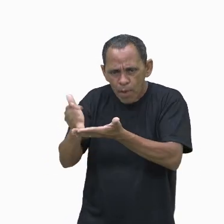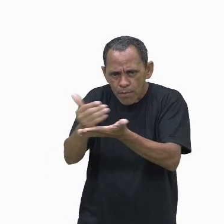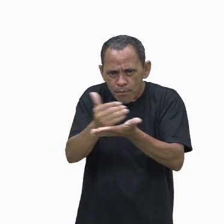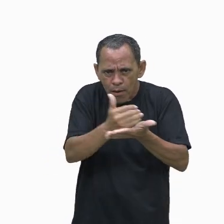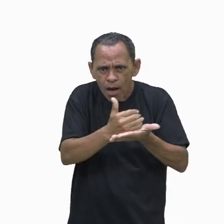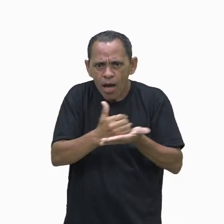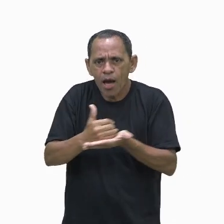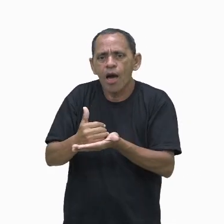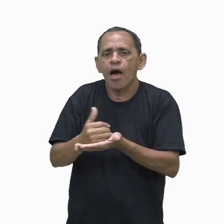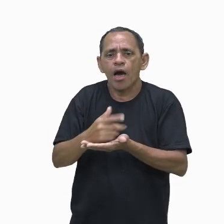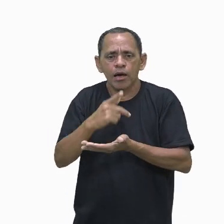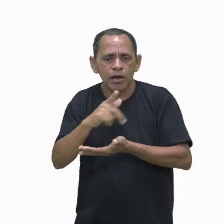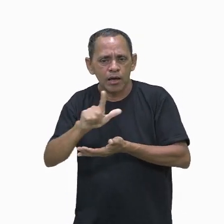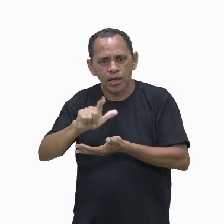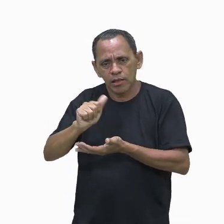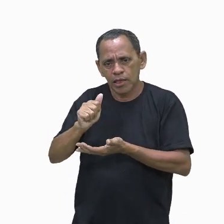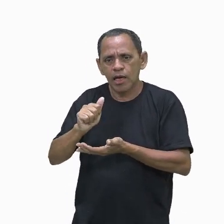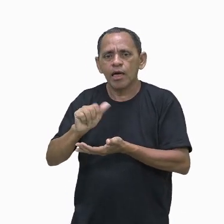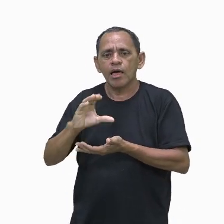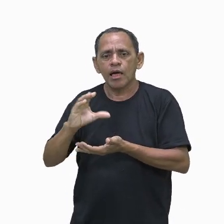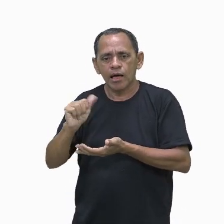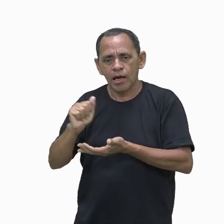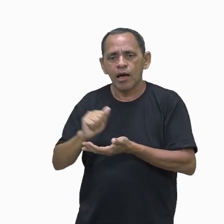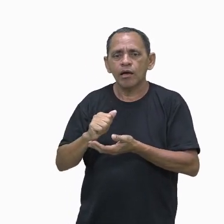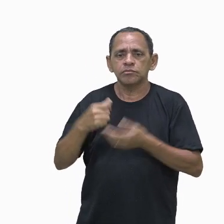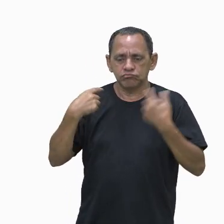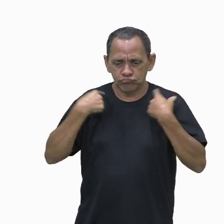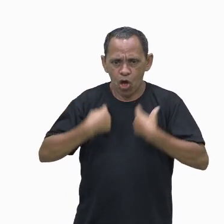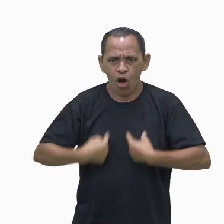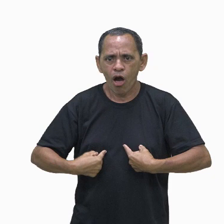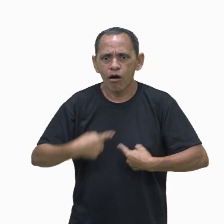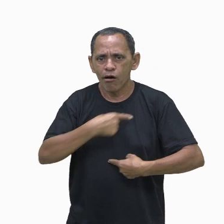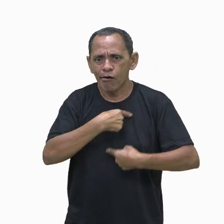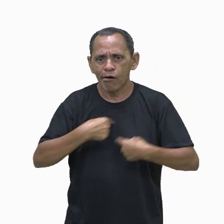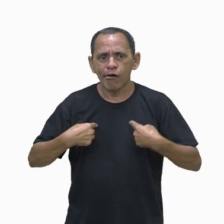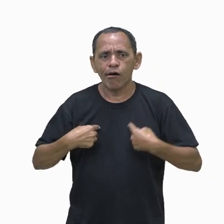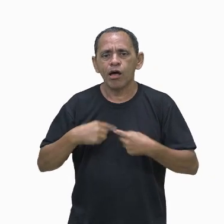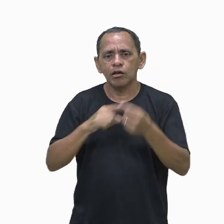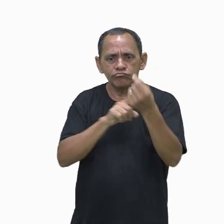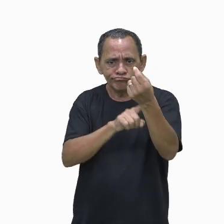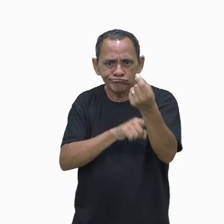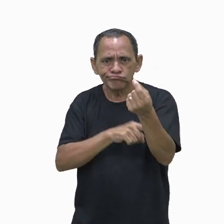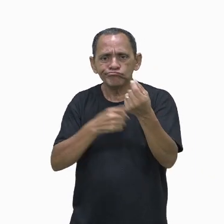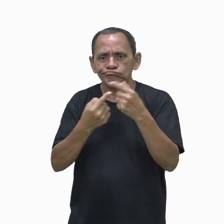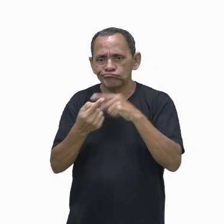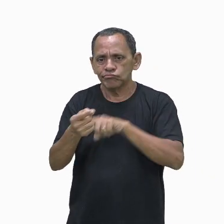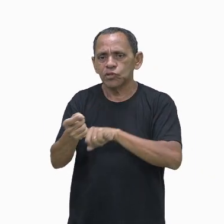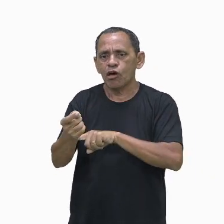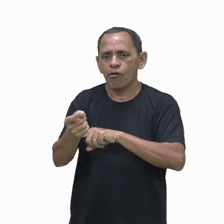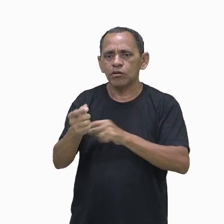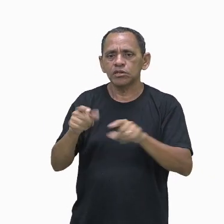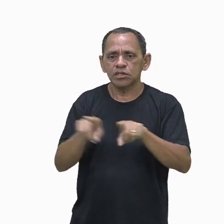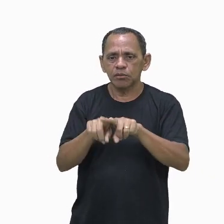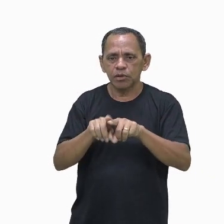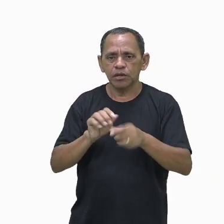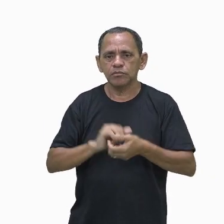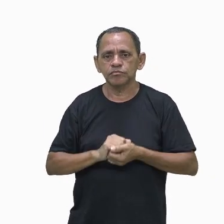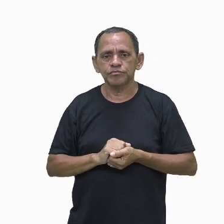artérias. Em contraposto, né, vamos confrontar o HDL com o LDL, que é